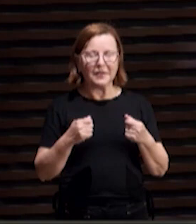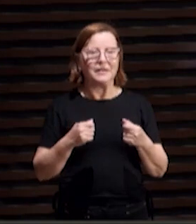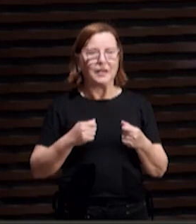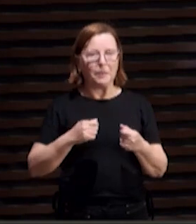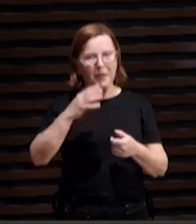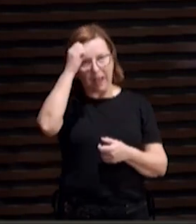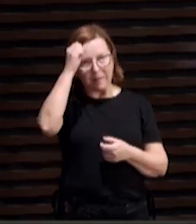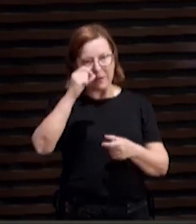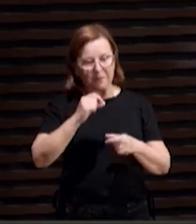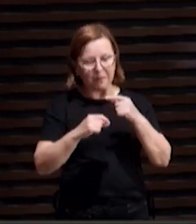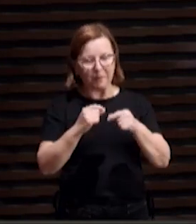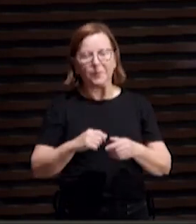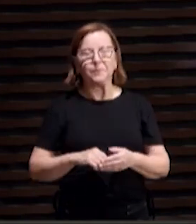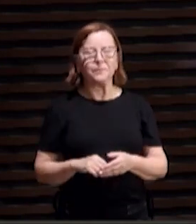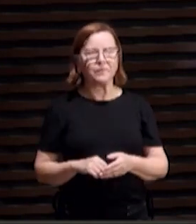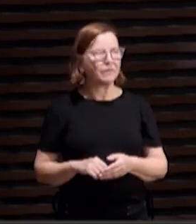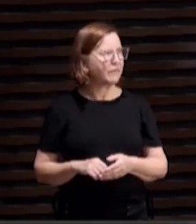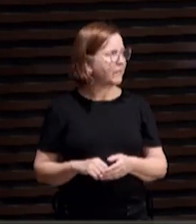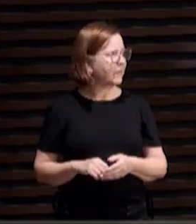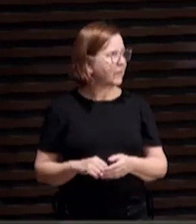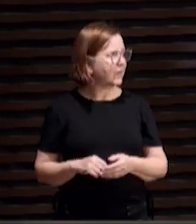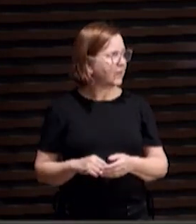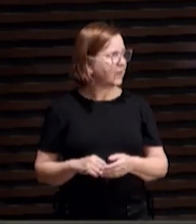Na célula,